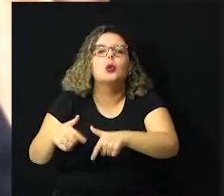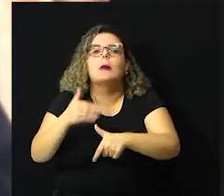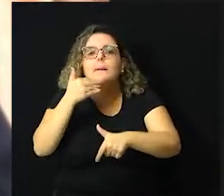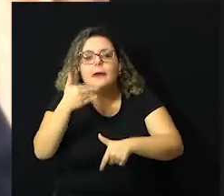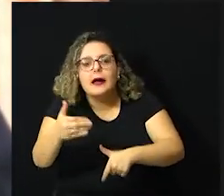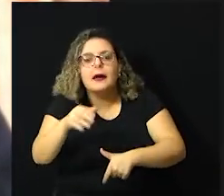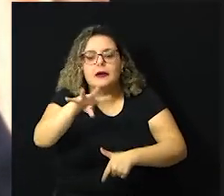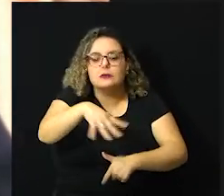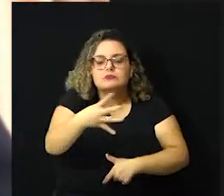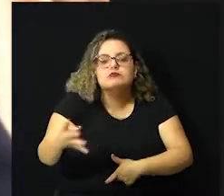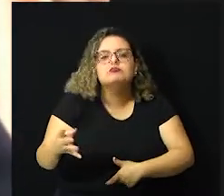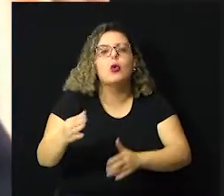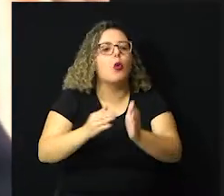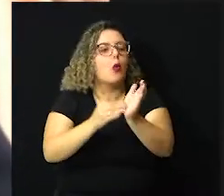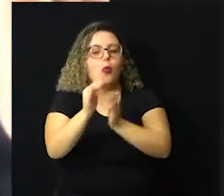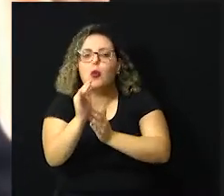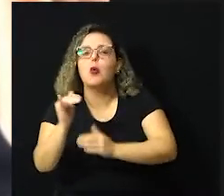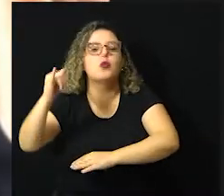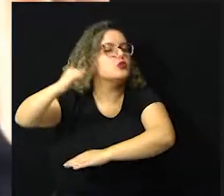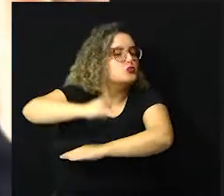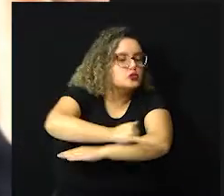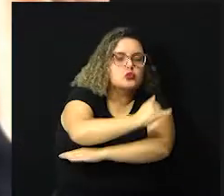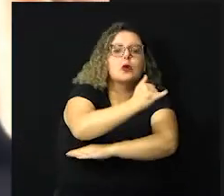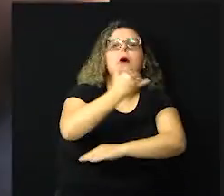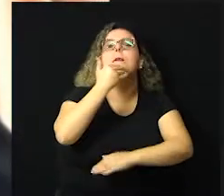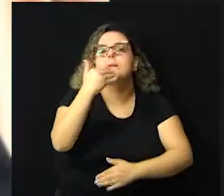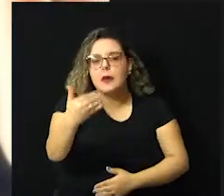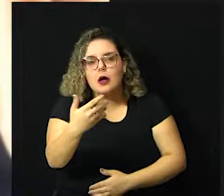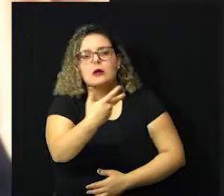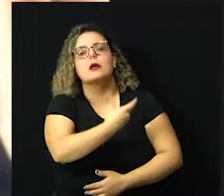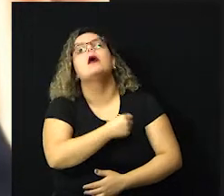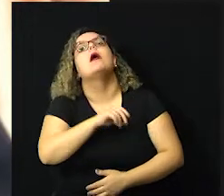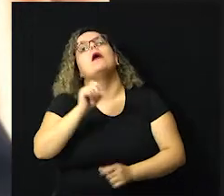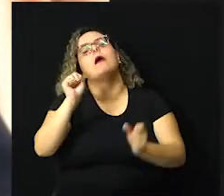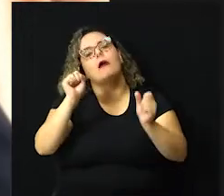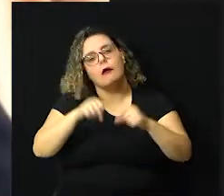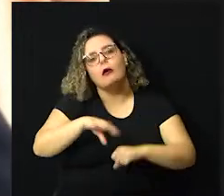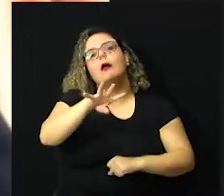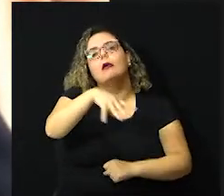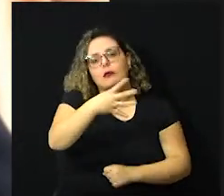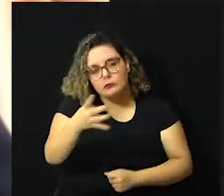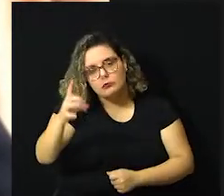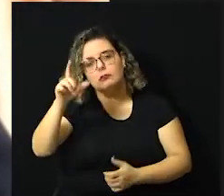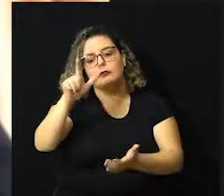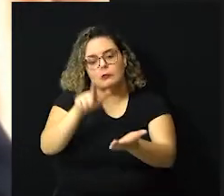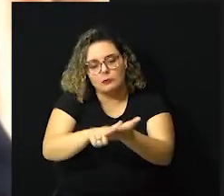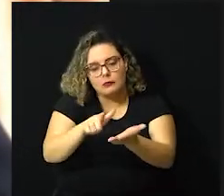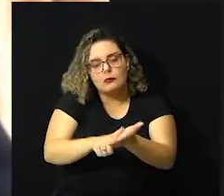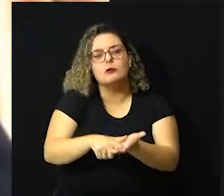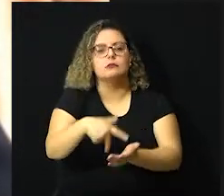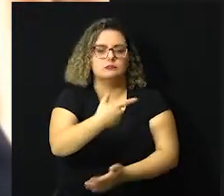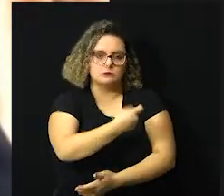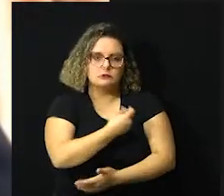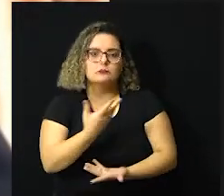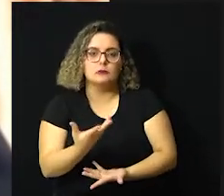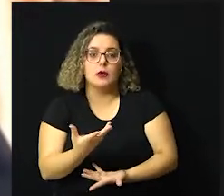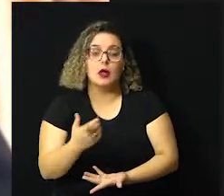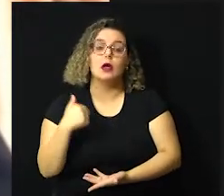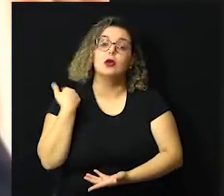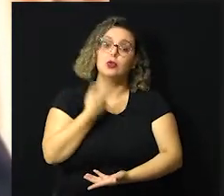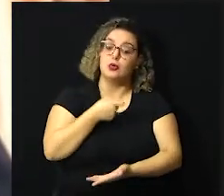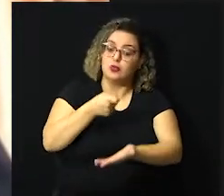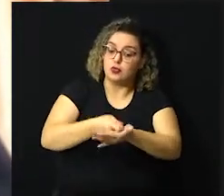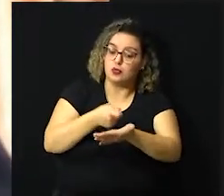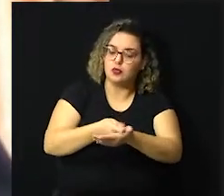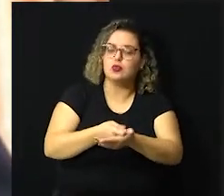exige, um concurso público exige, aí que você vai se preocupar e renovar a sua carteira. Mas o ideal, como você colocou, é que a gente cumprisse